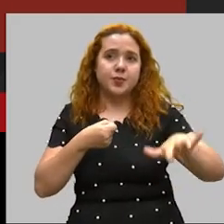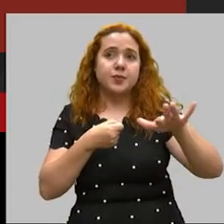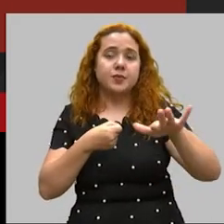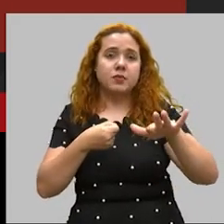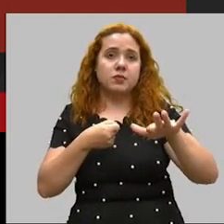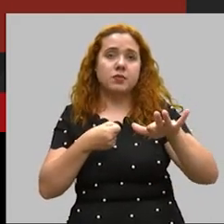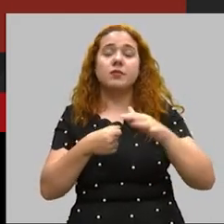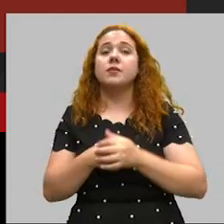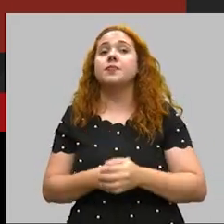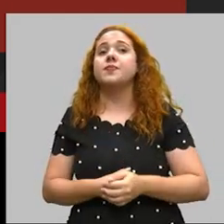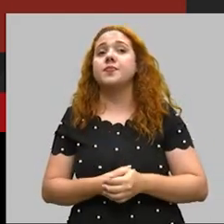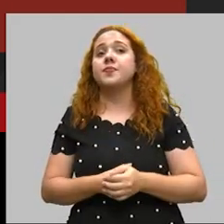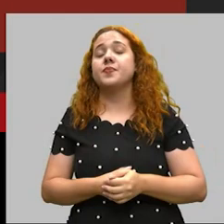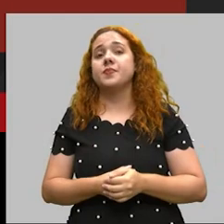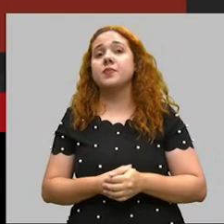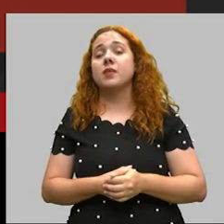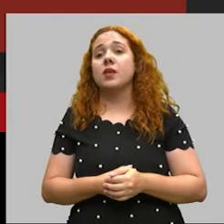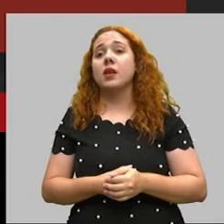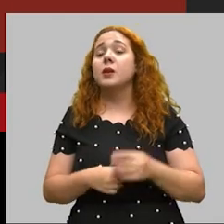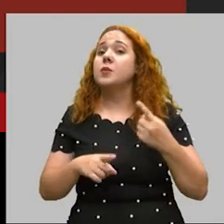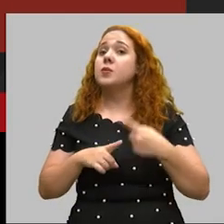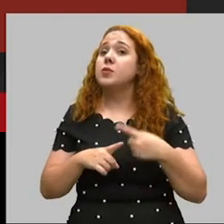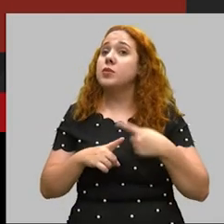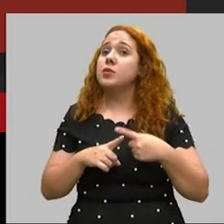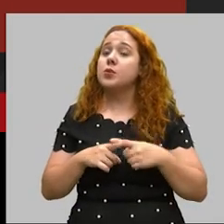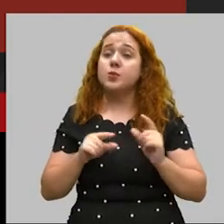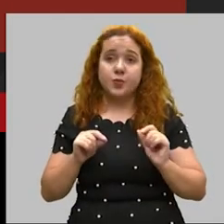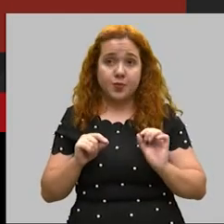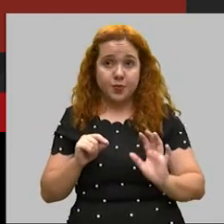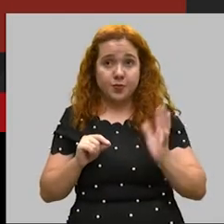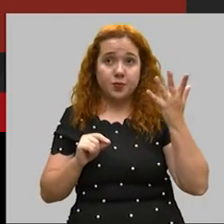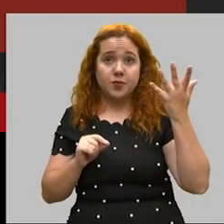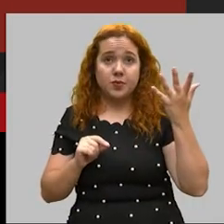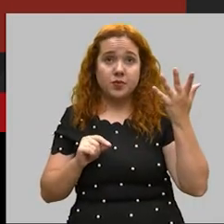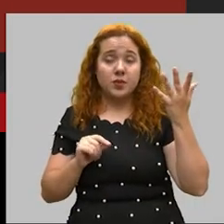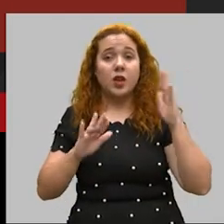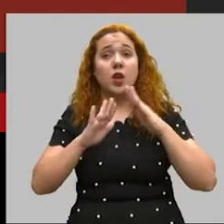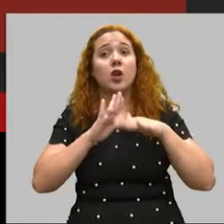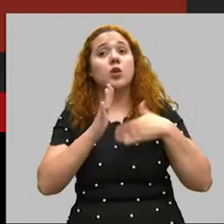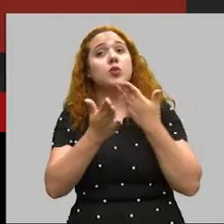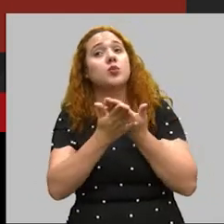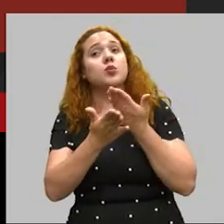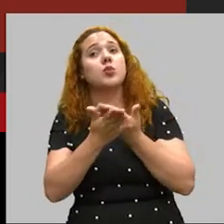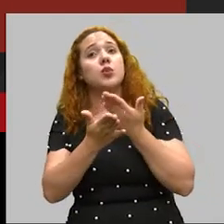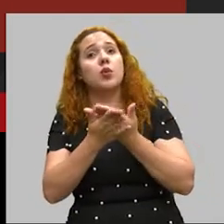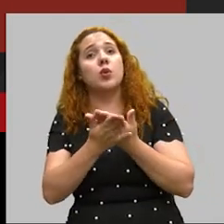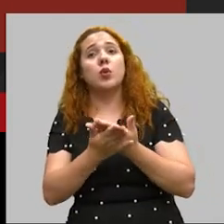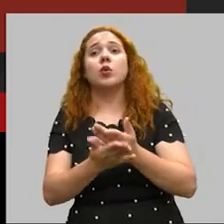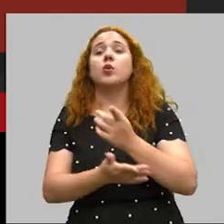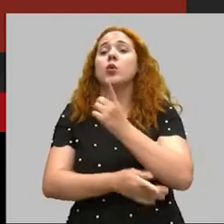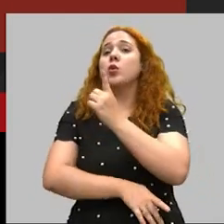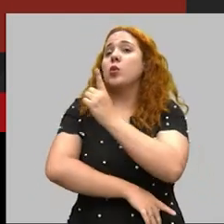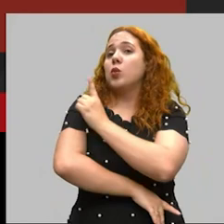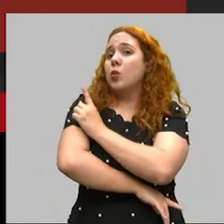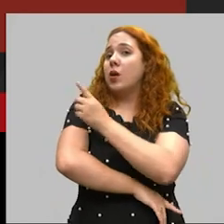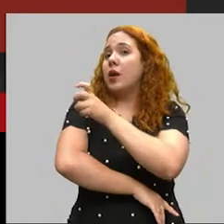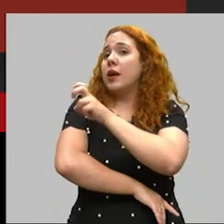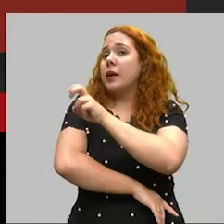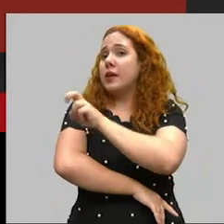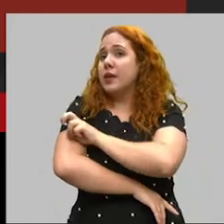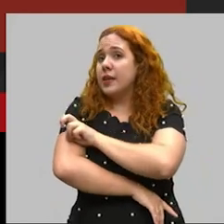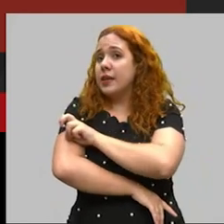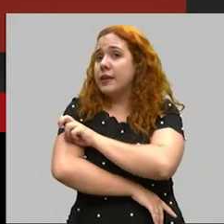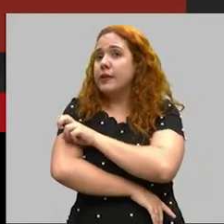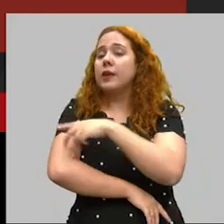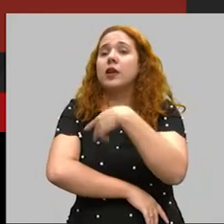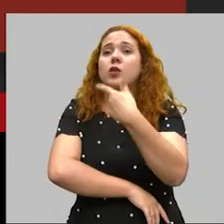entrar já nessa outra discussão porque que acontece que a gente vai entrar que as escolas hoje fundamental dois e Médio quase a gente não tem mais escolas